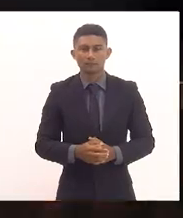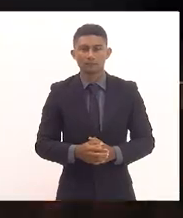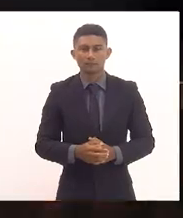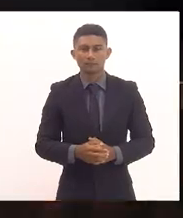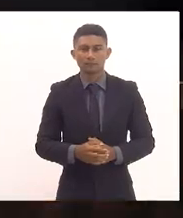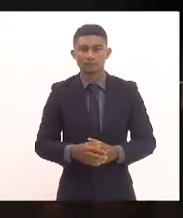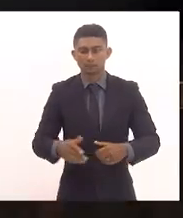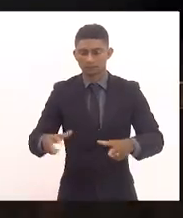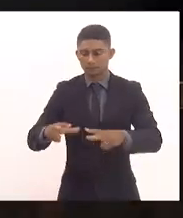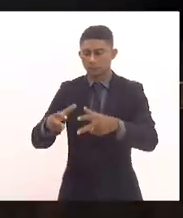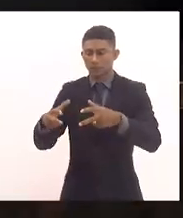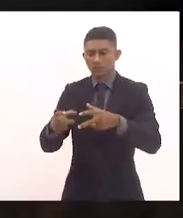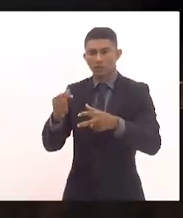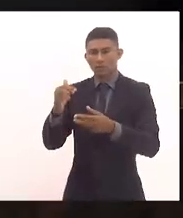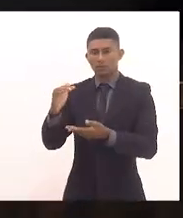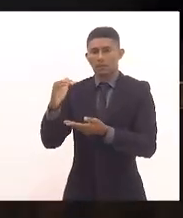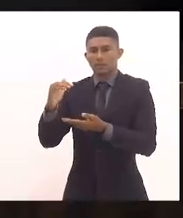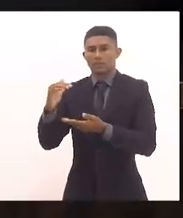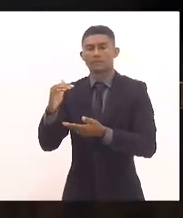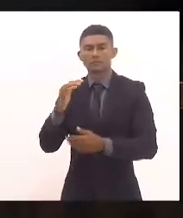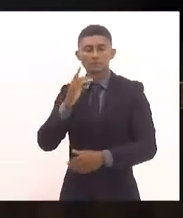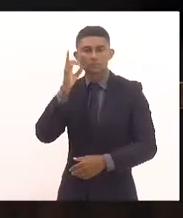Pela Comissão de Orçamento, deputado